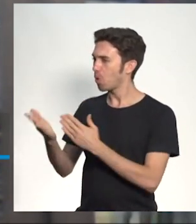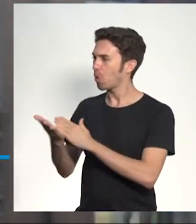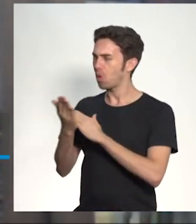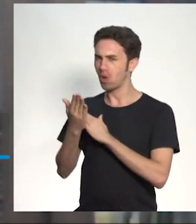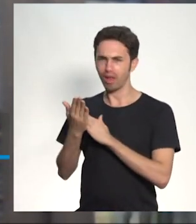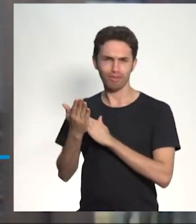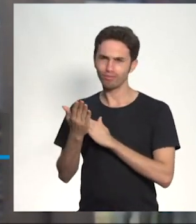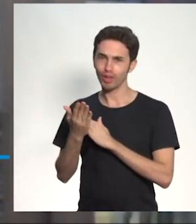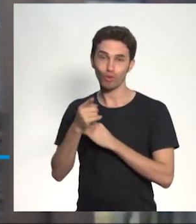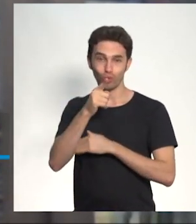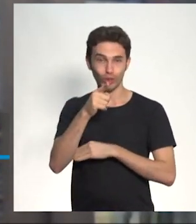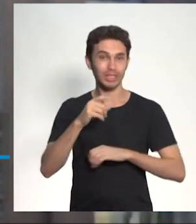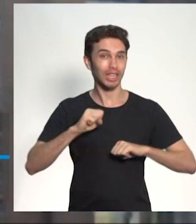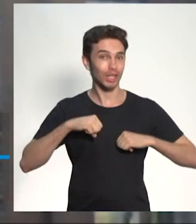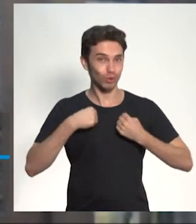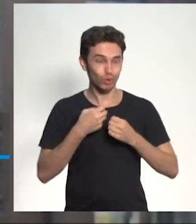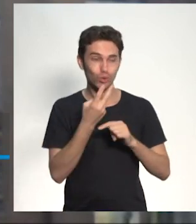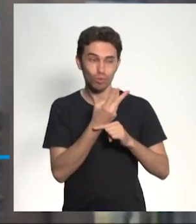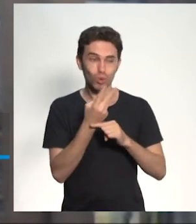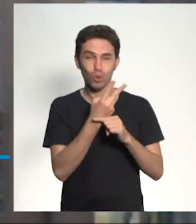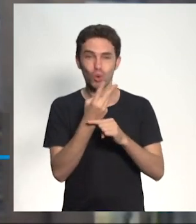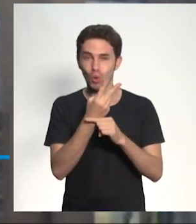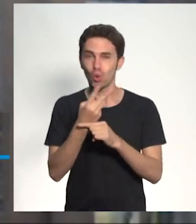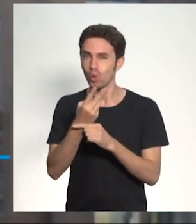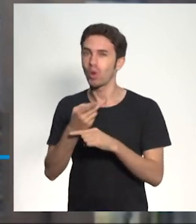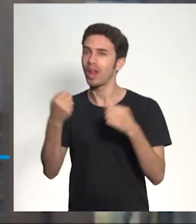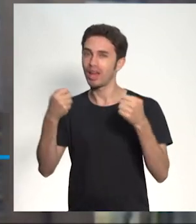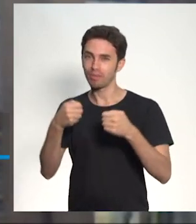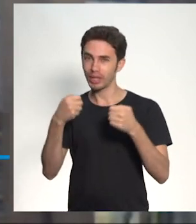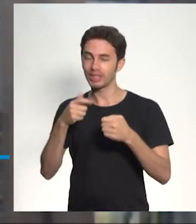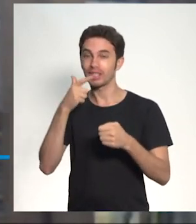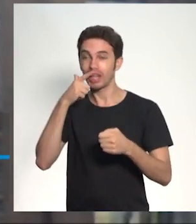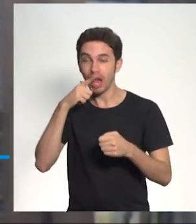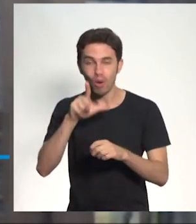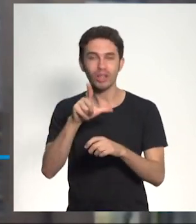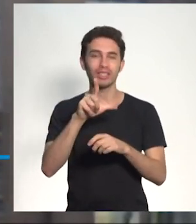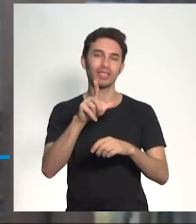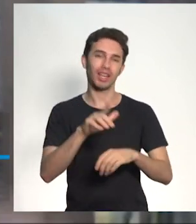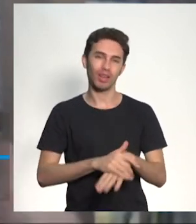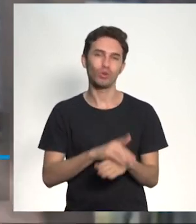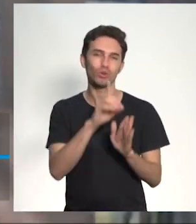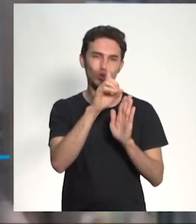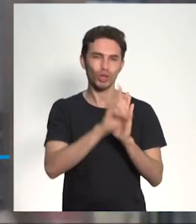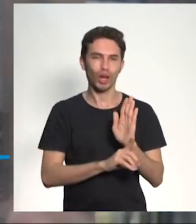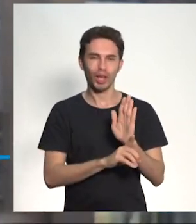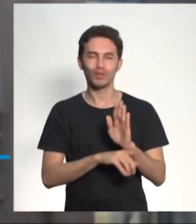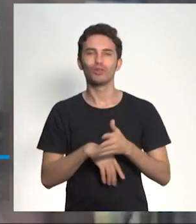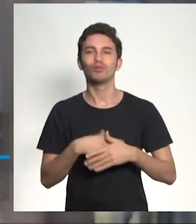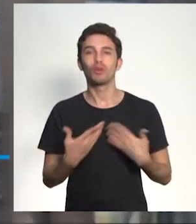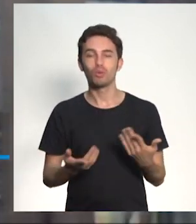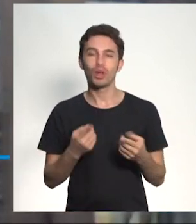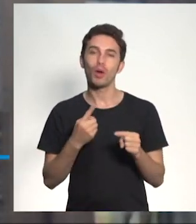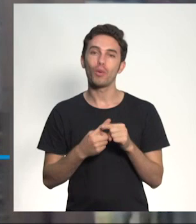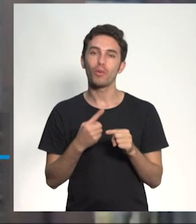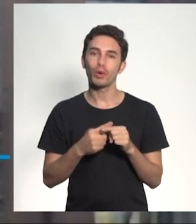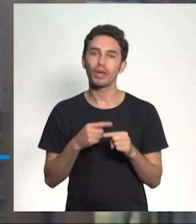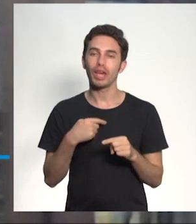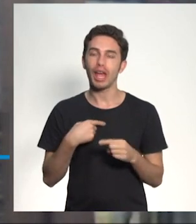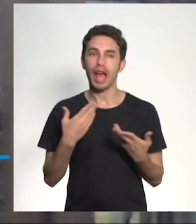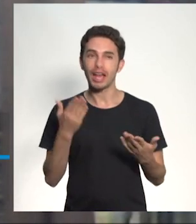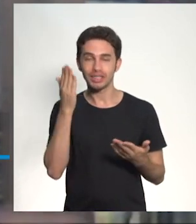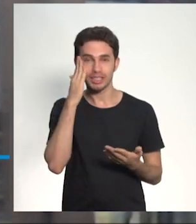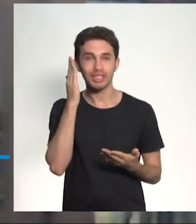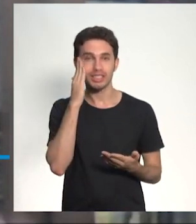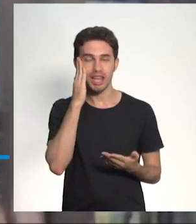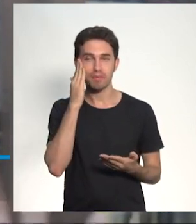lutas sociais, né? Porque nenhum direito cai do céu. E nós sabemos o que é viver uma vida com ausência de